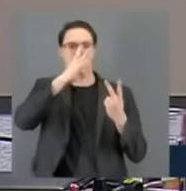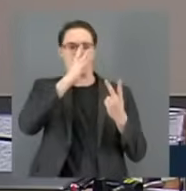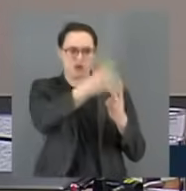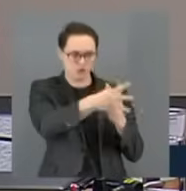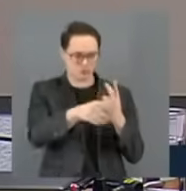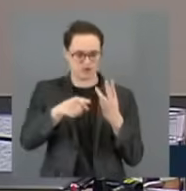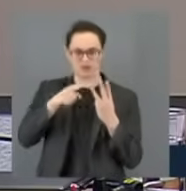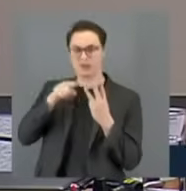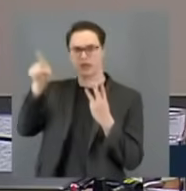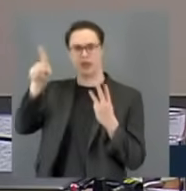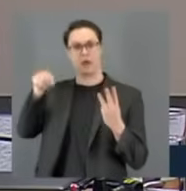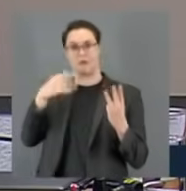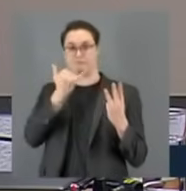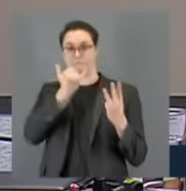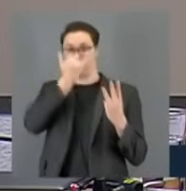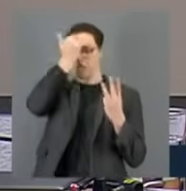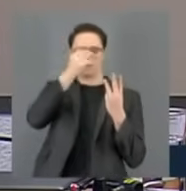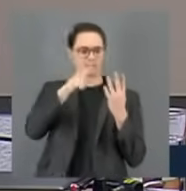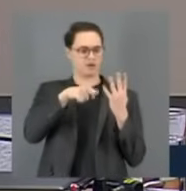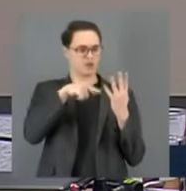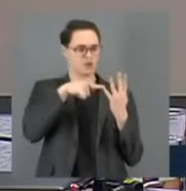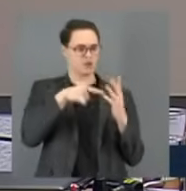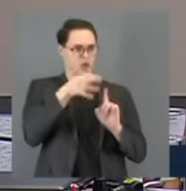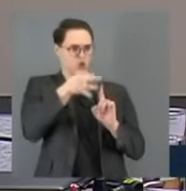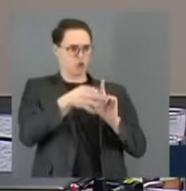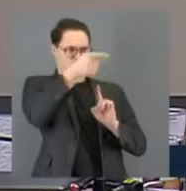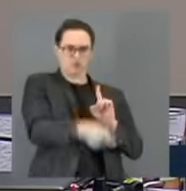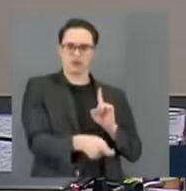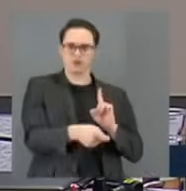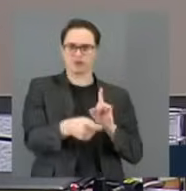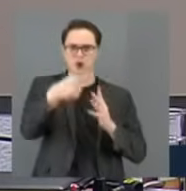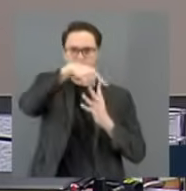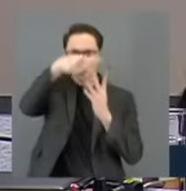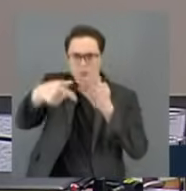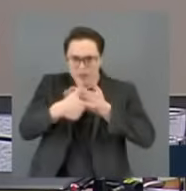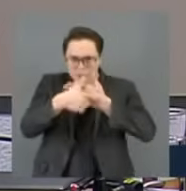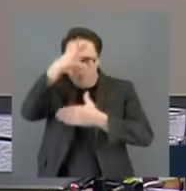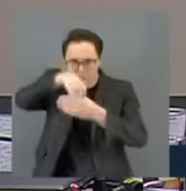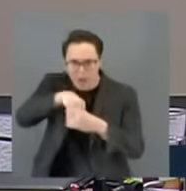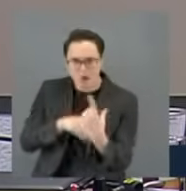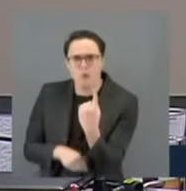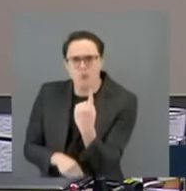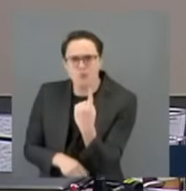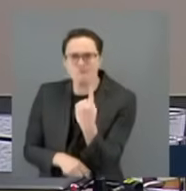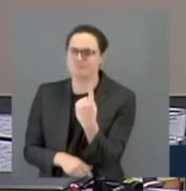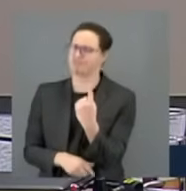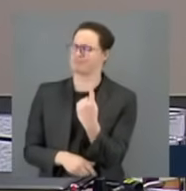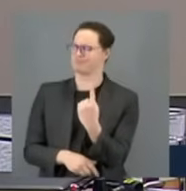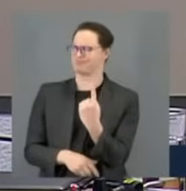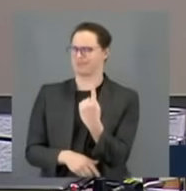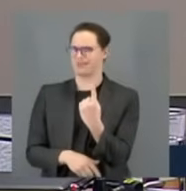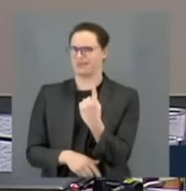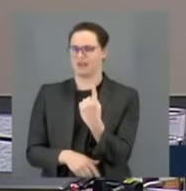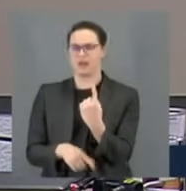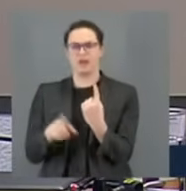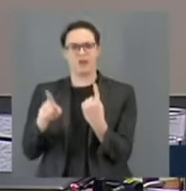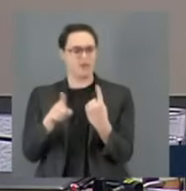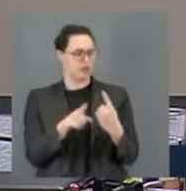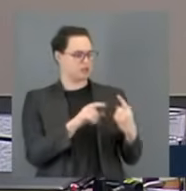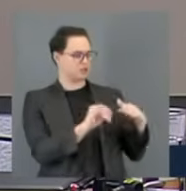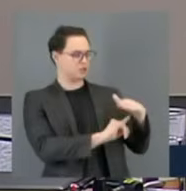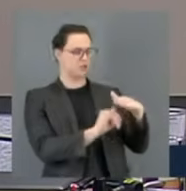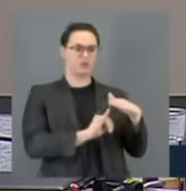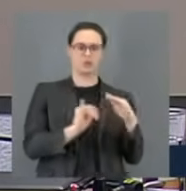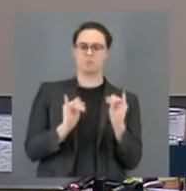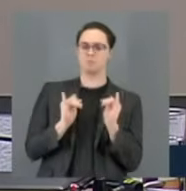juiz. Tudo ao mesmo tempo. E tudo isso tem ocorrido com a leniência das